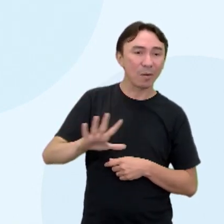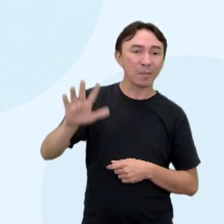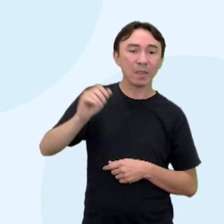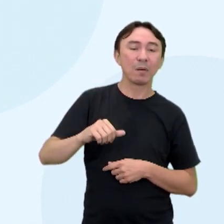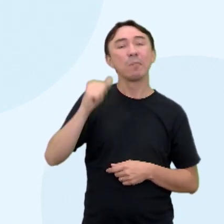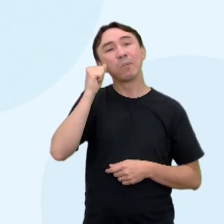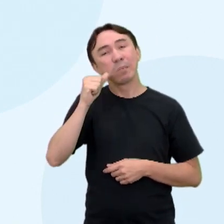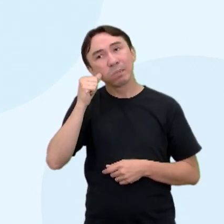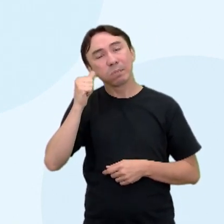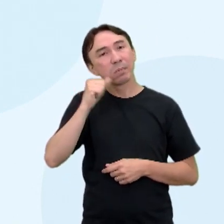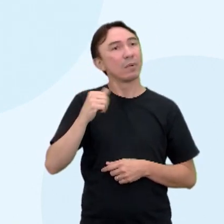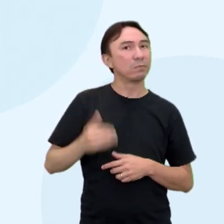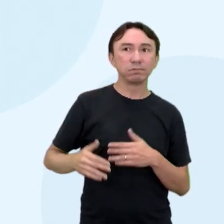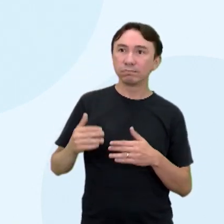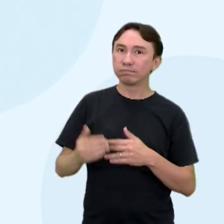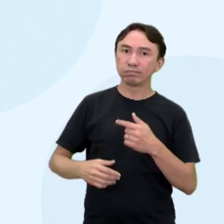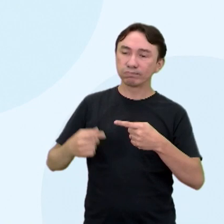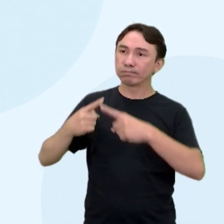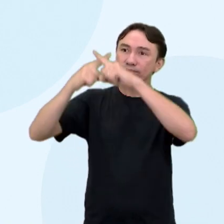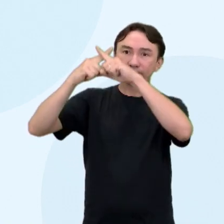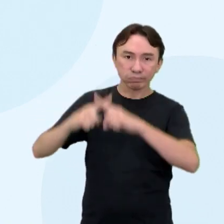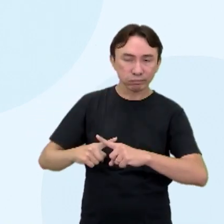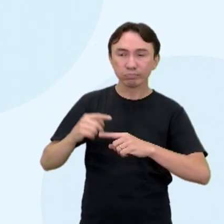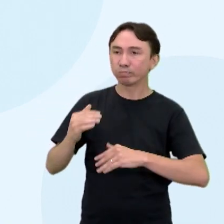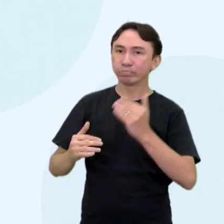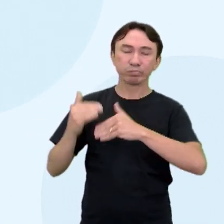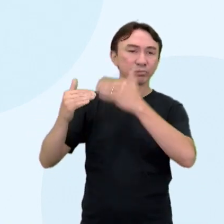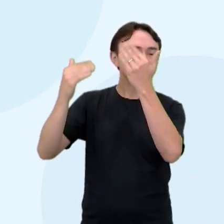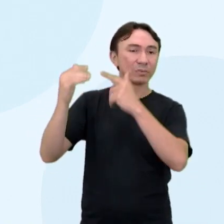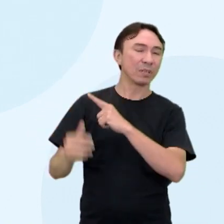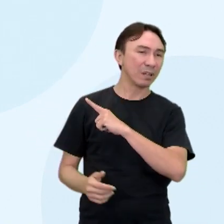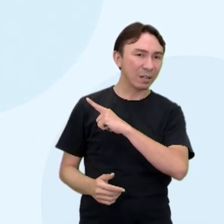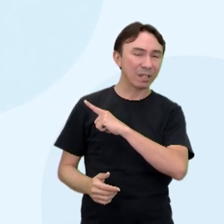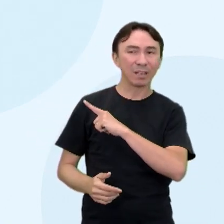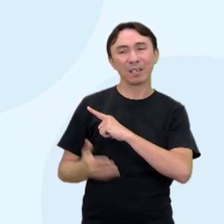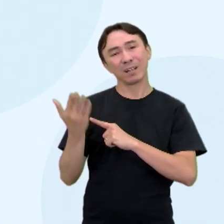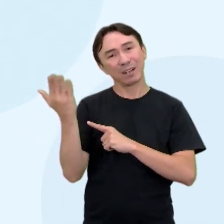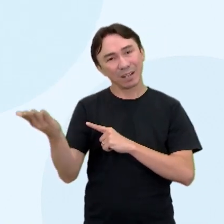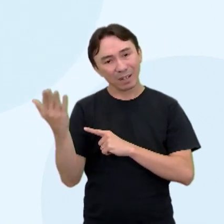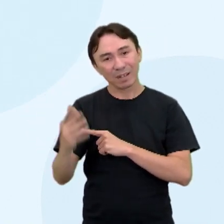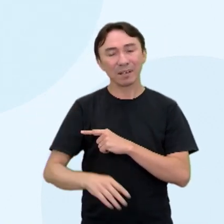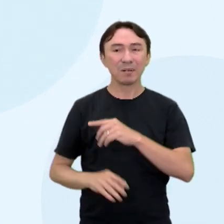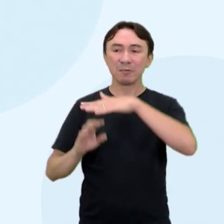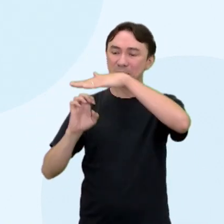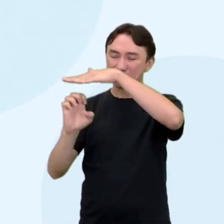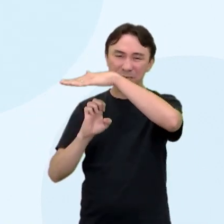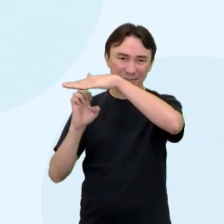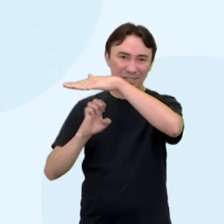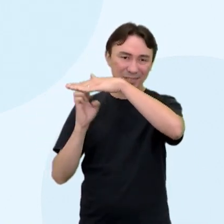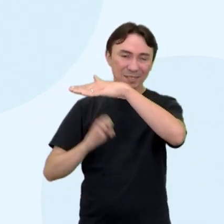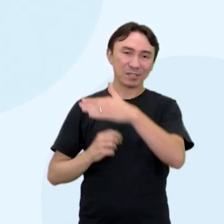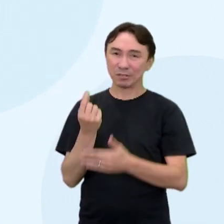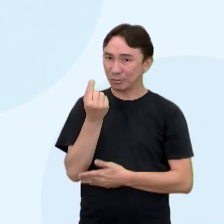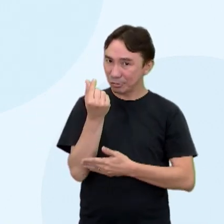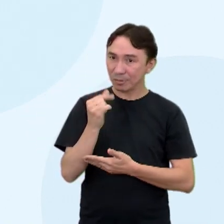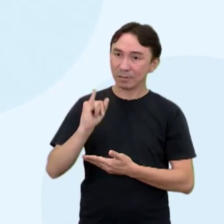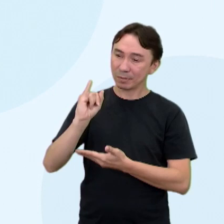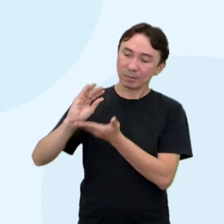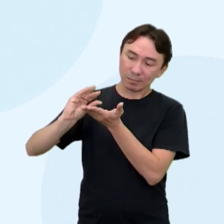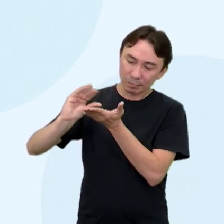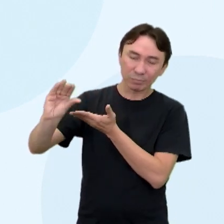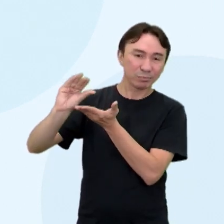estão fazendo campeonatos, e lá tem empresário investindo. E a gente sabe muito bem que empresário só põe dinheiro em coisa que dá dinheiro, né?